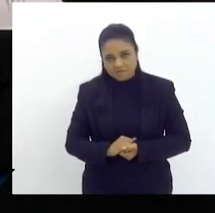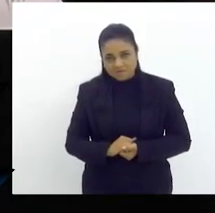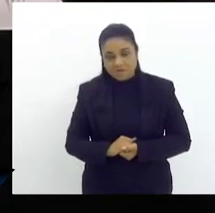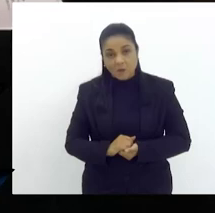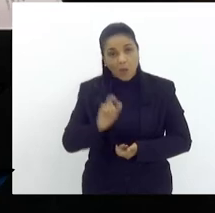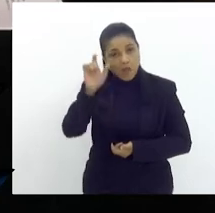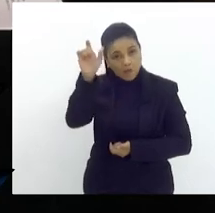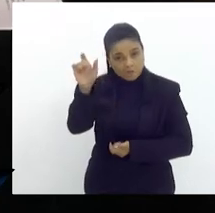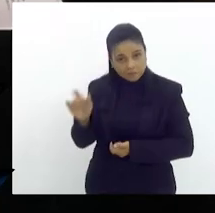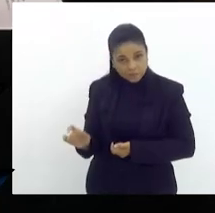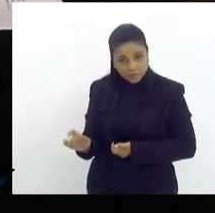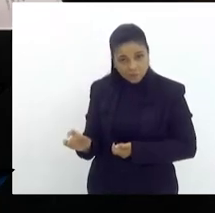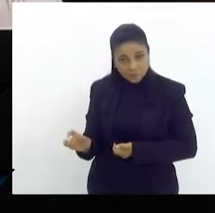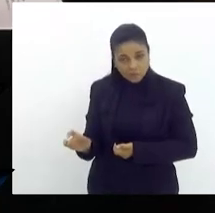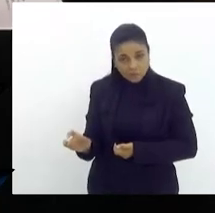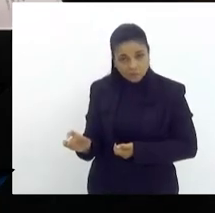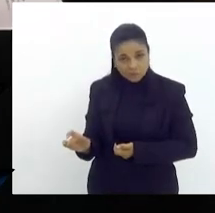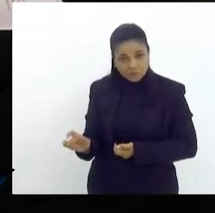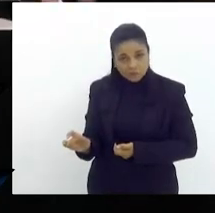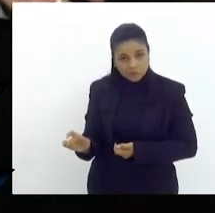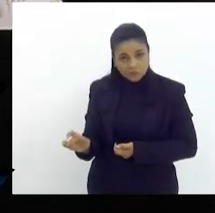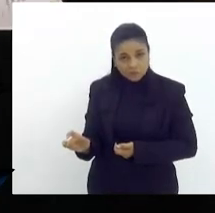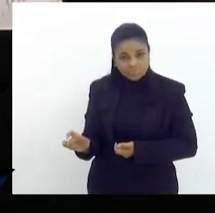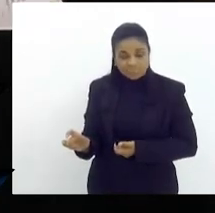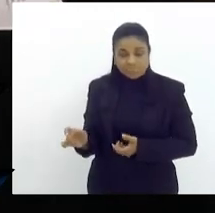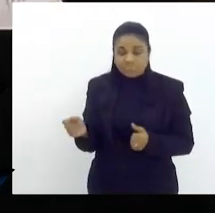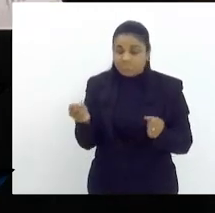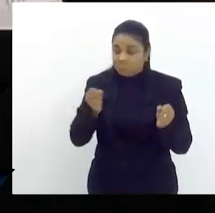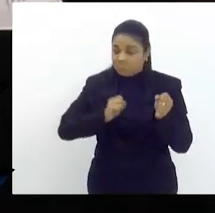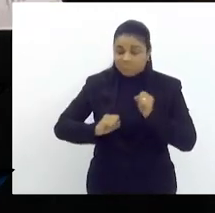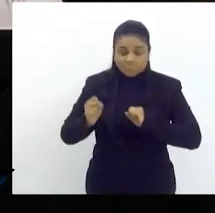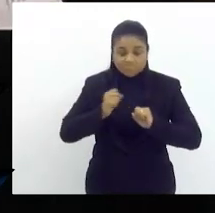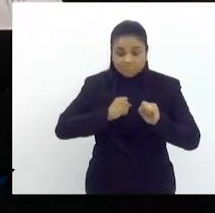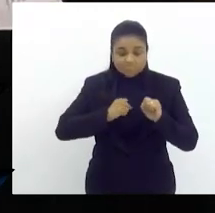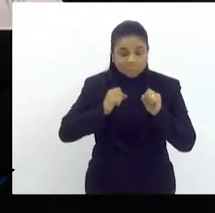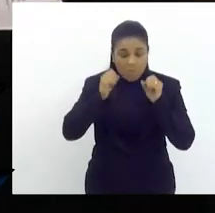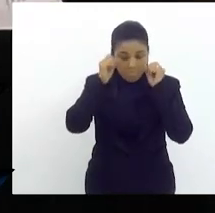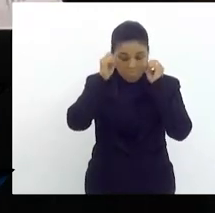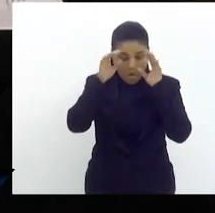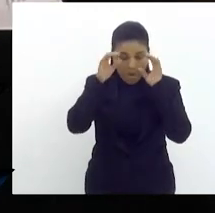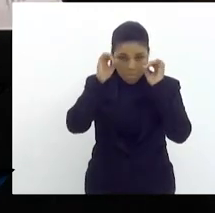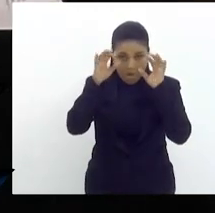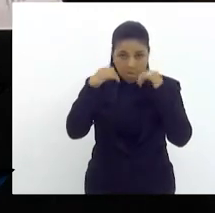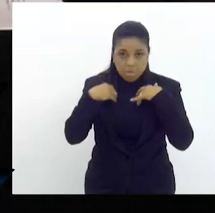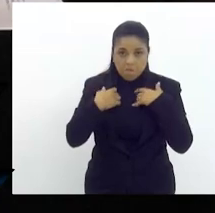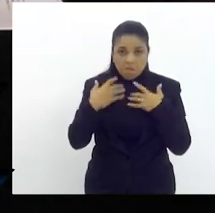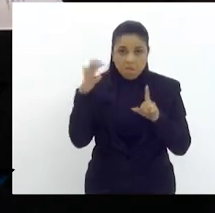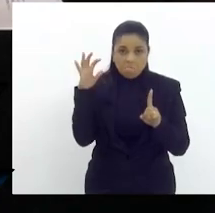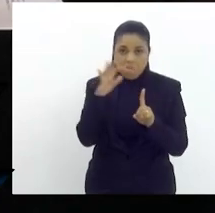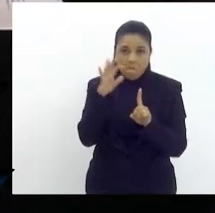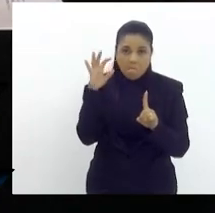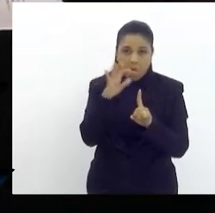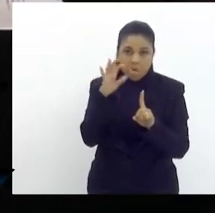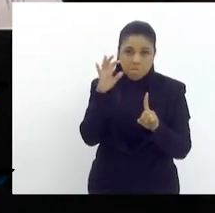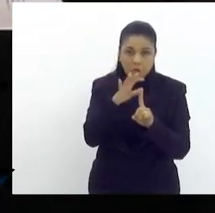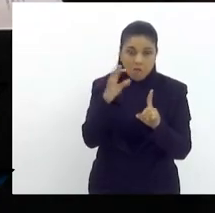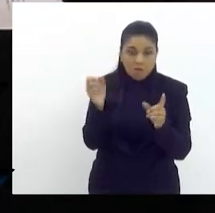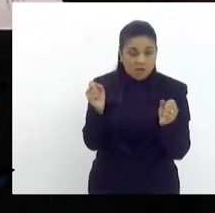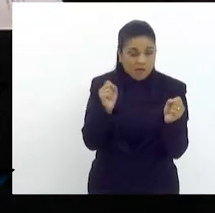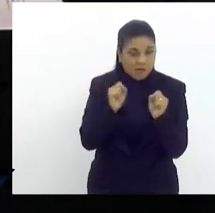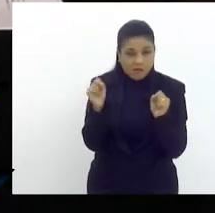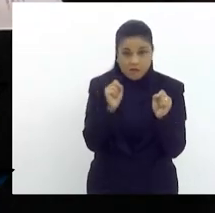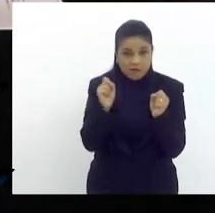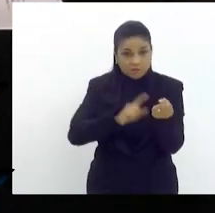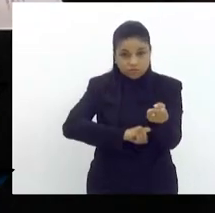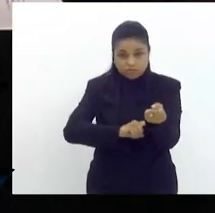Talvez de cabeça quente talvez levada por uma grande irritabilidade